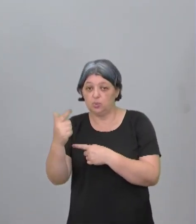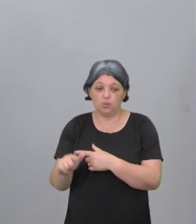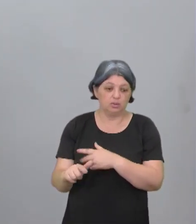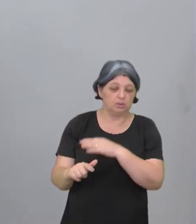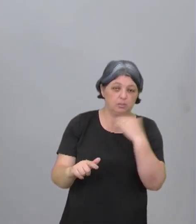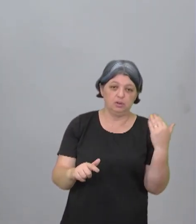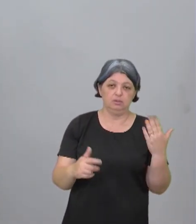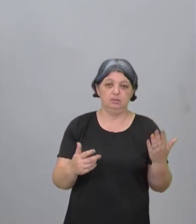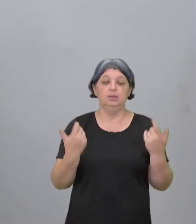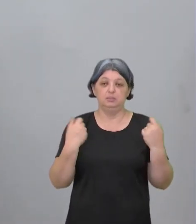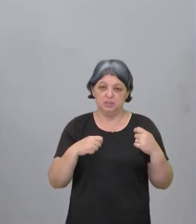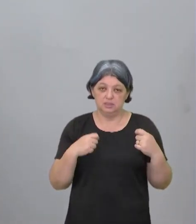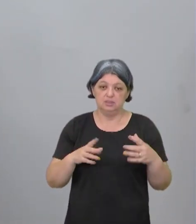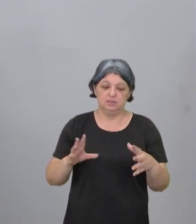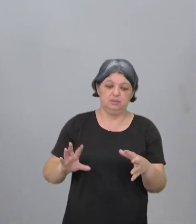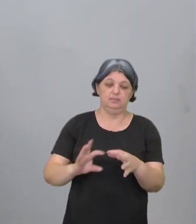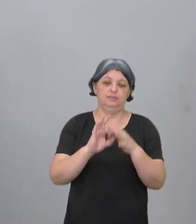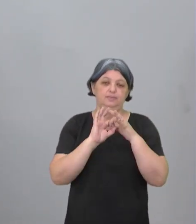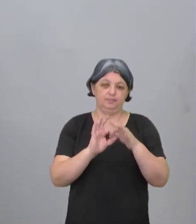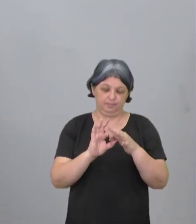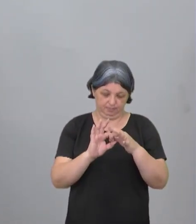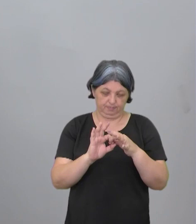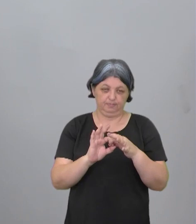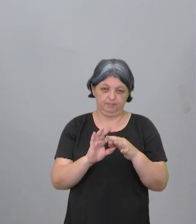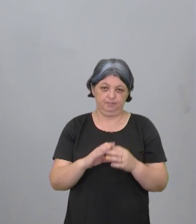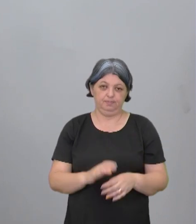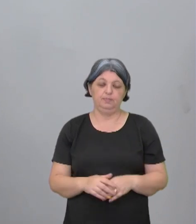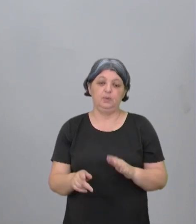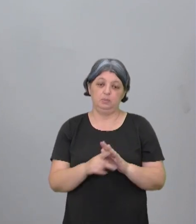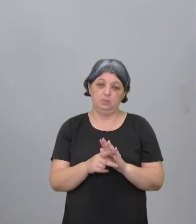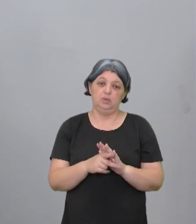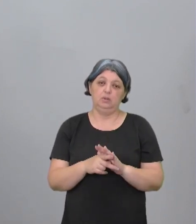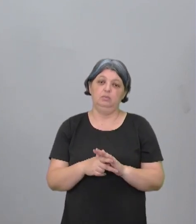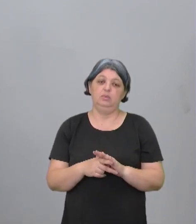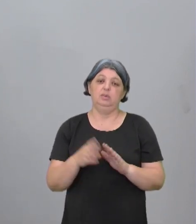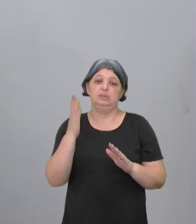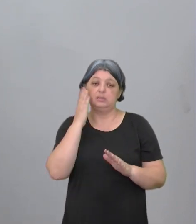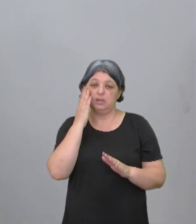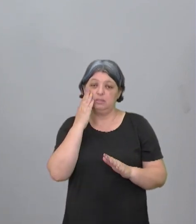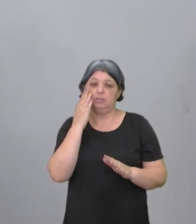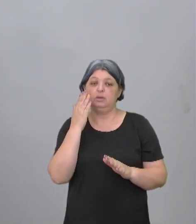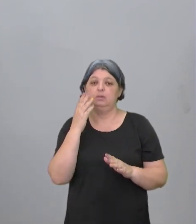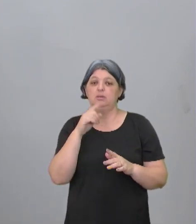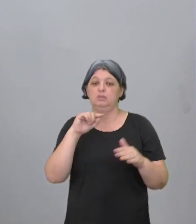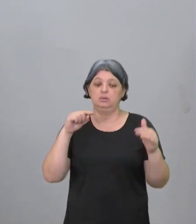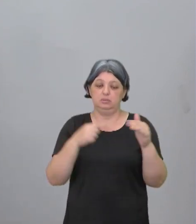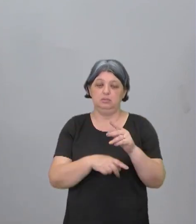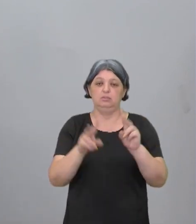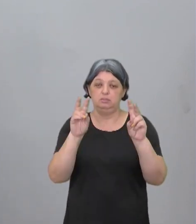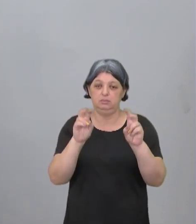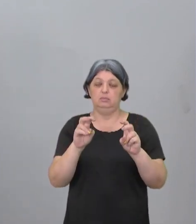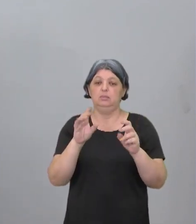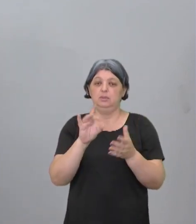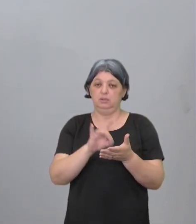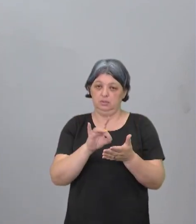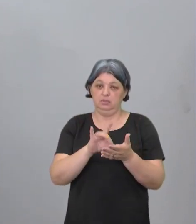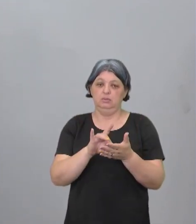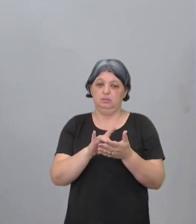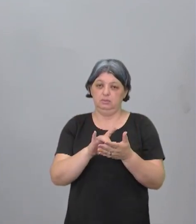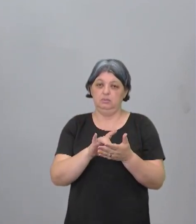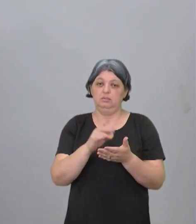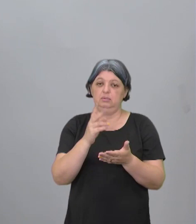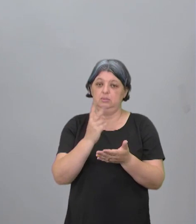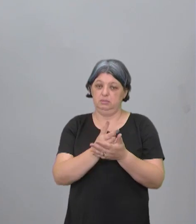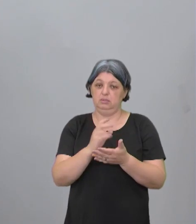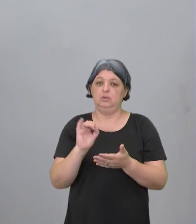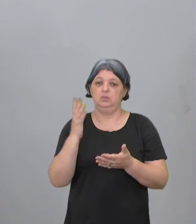alguma maneira. Então, essa é a visão, talvez, que a gente tem que ter, não só dos aprofundamentos, mas que realmente essas coisas elas acontecem ao mesmo tempo e elas